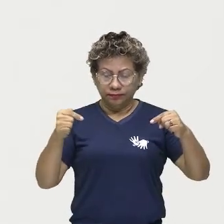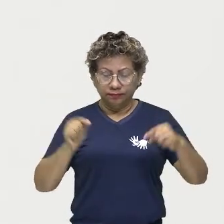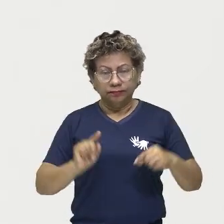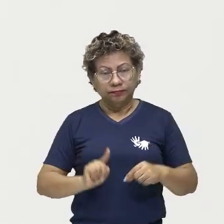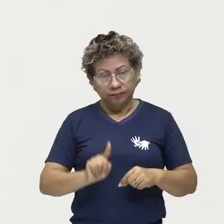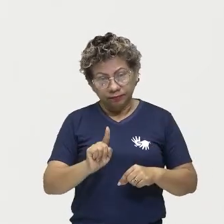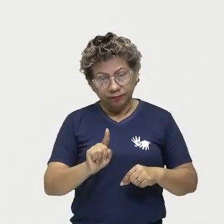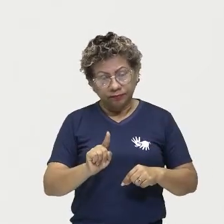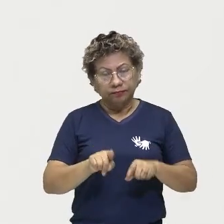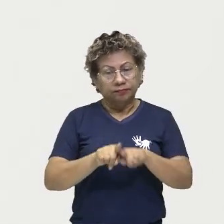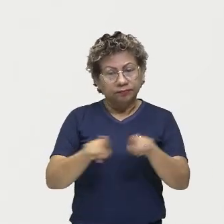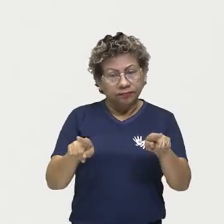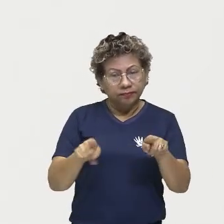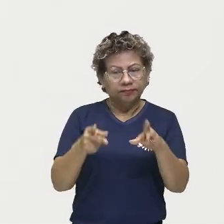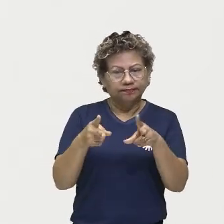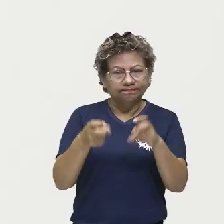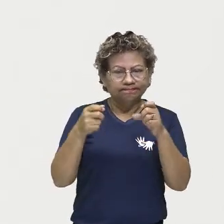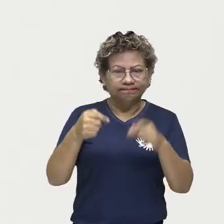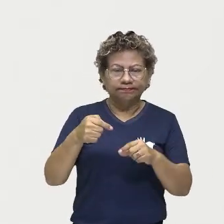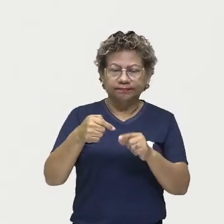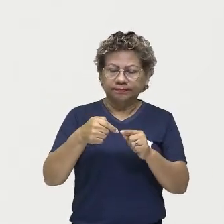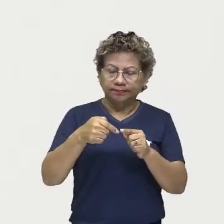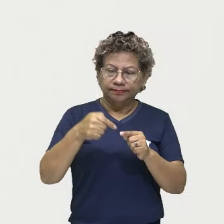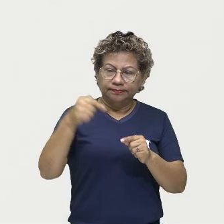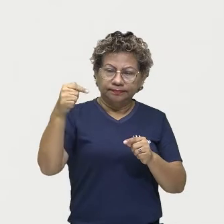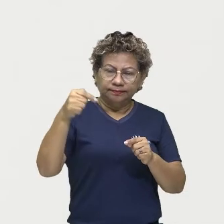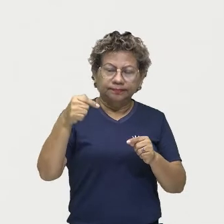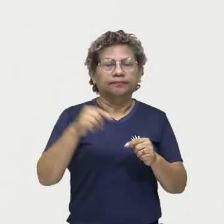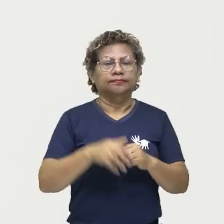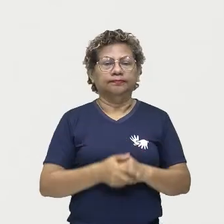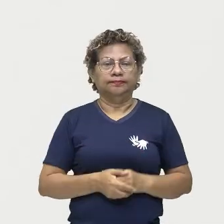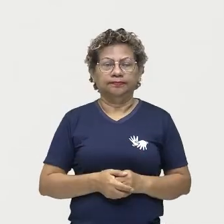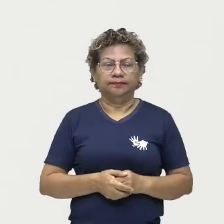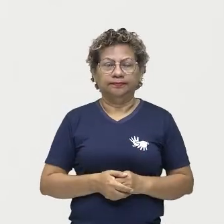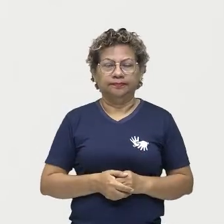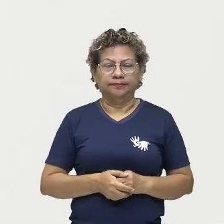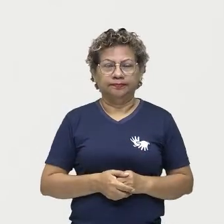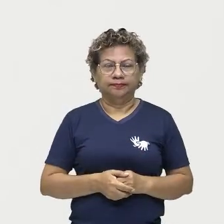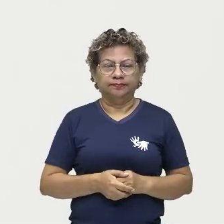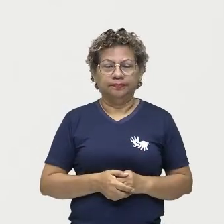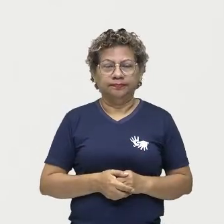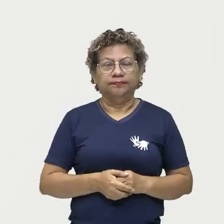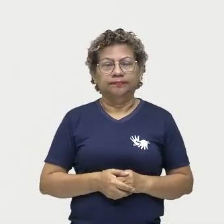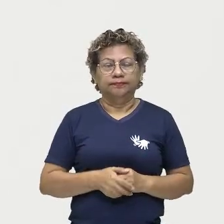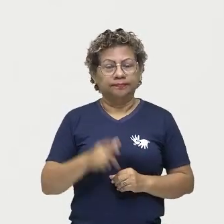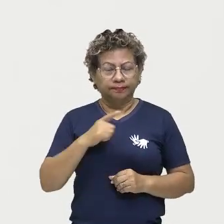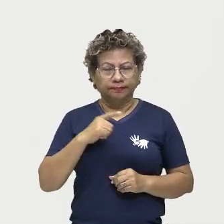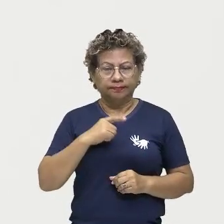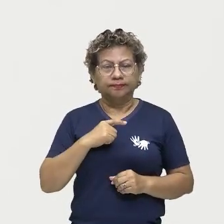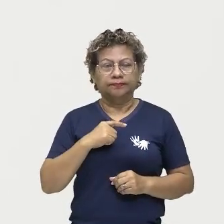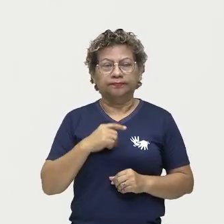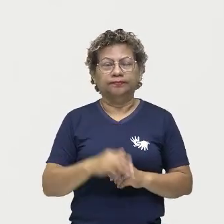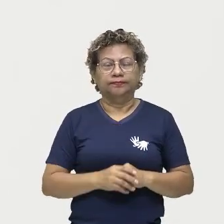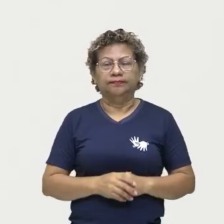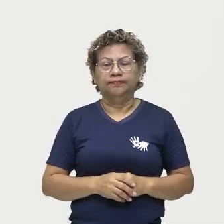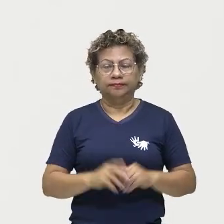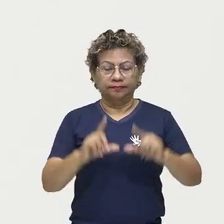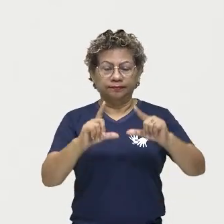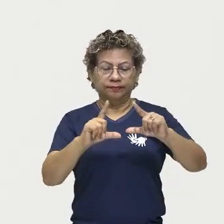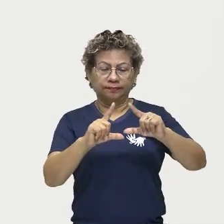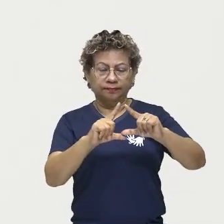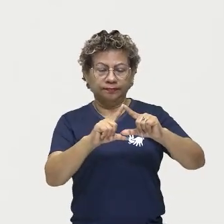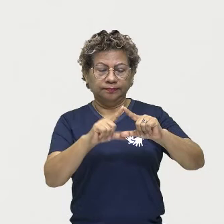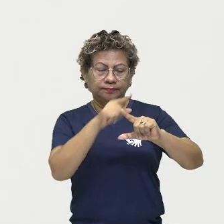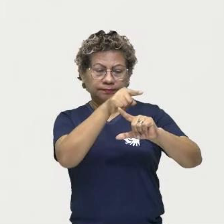ao ponto médio. O mesmo acontece em relação ao lado AC do triângulo. Vamos determinar o